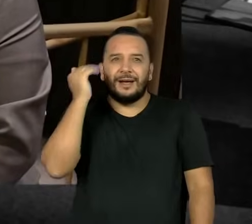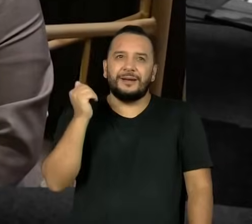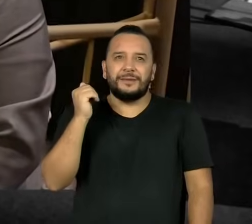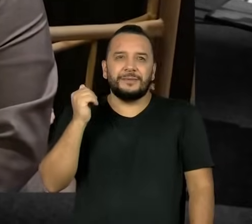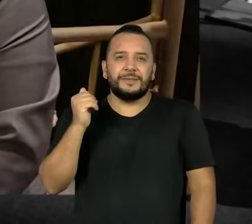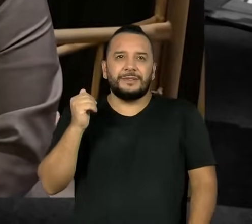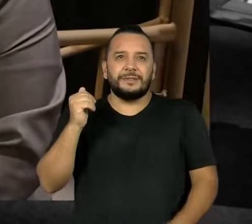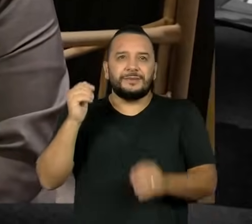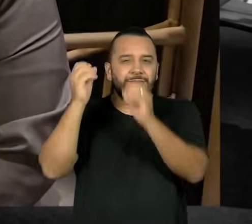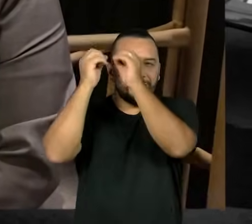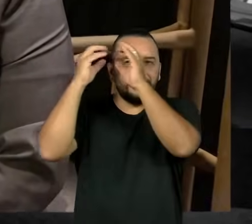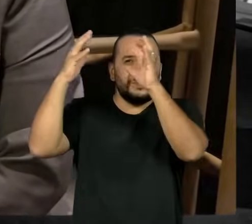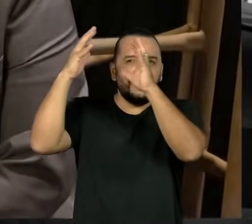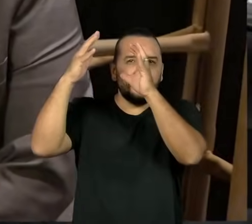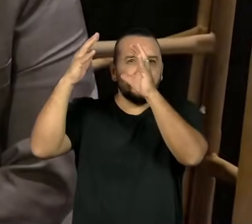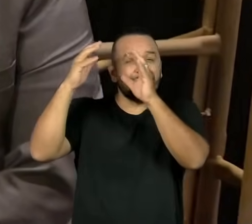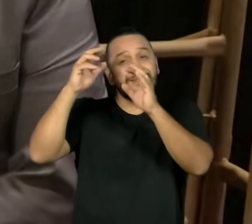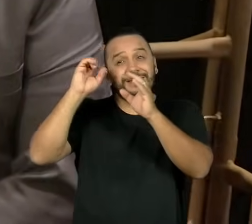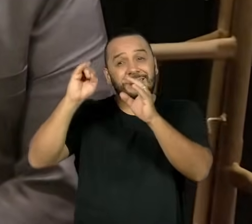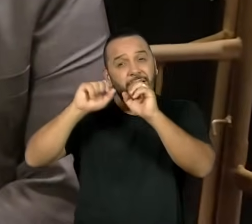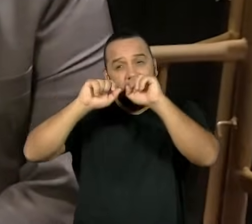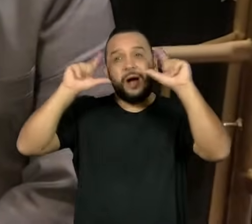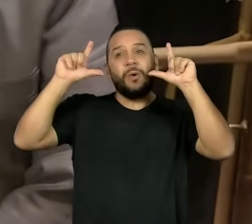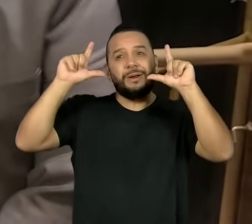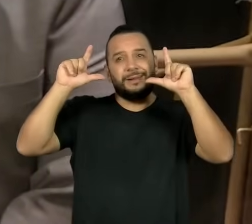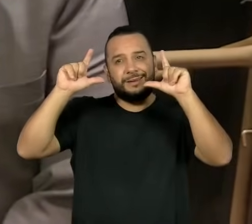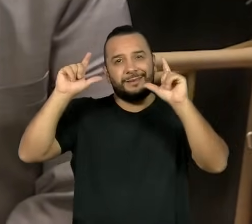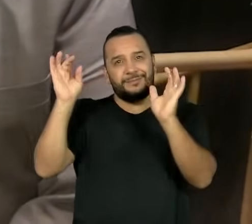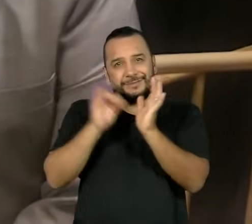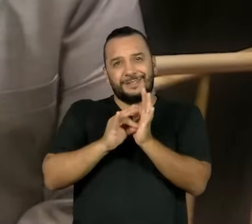no sonho, a gente só sabe se a gente está sonhando quando a gente